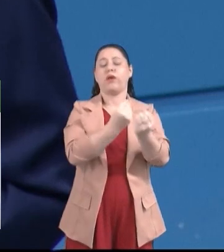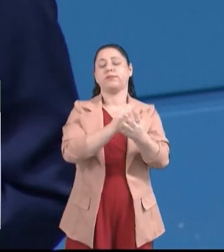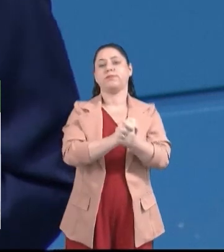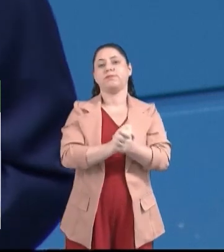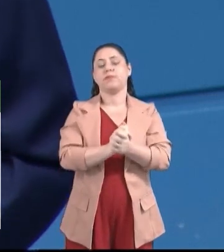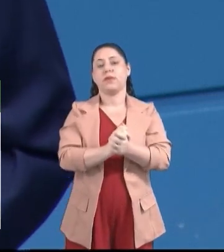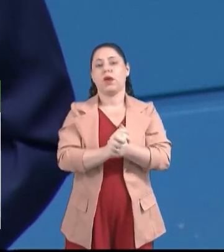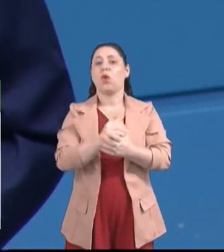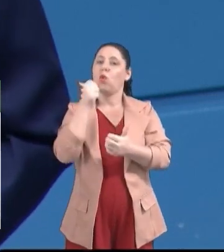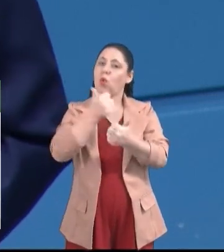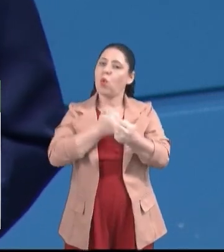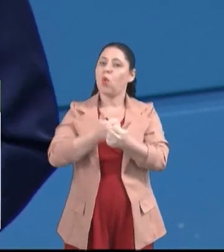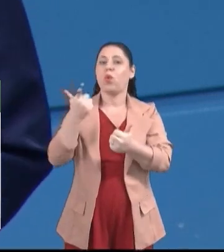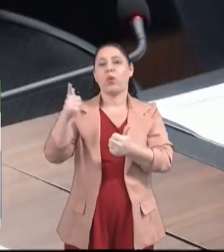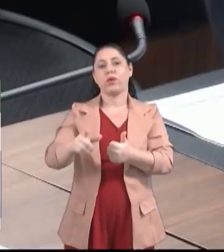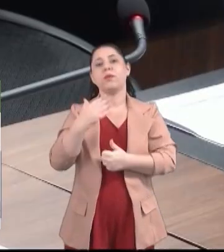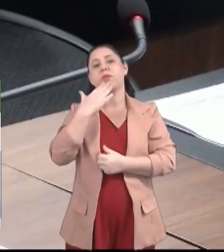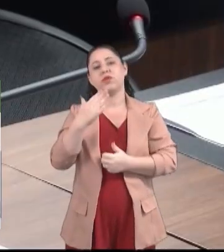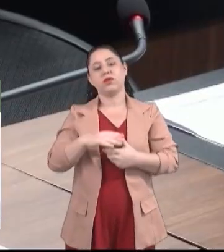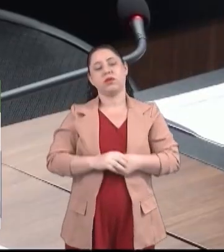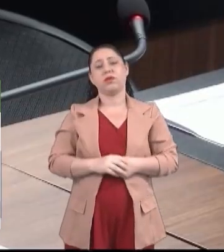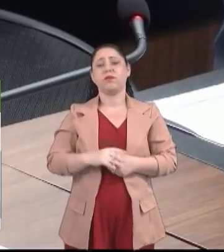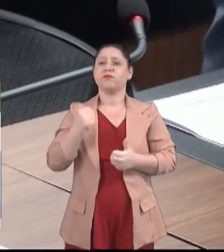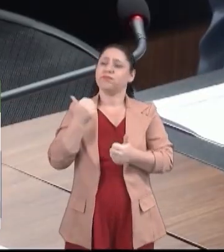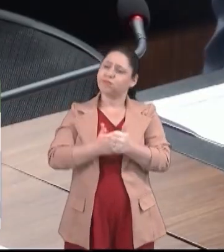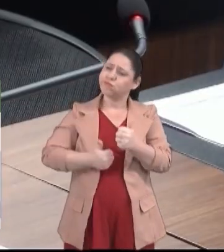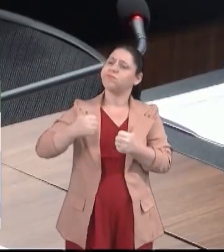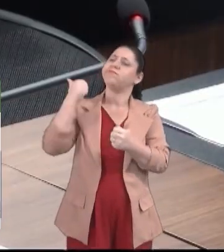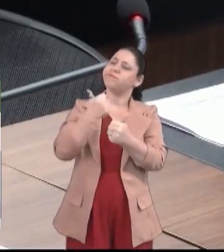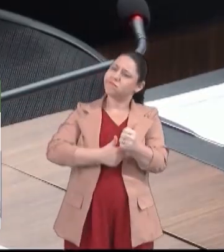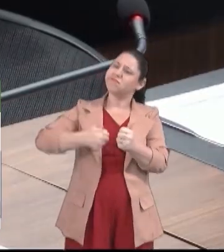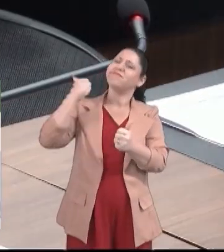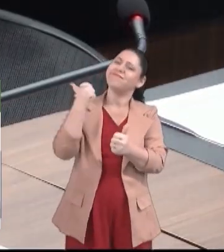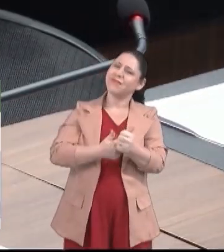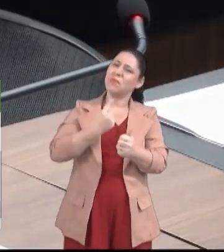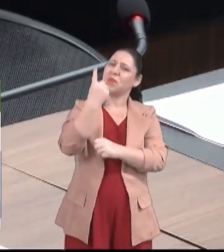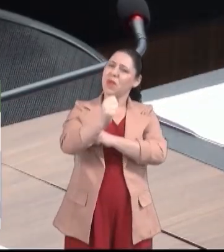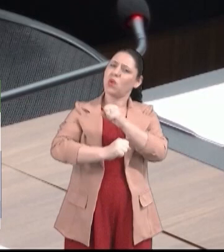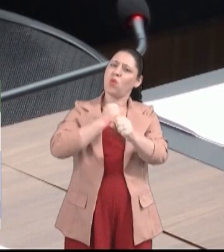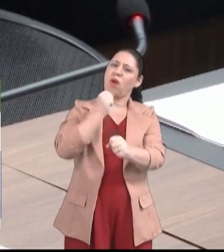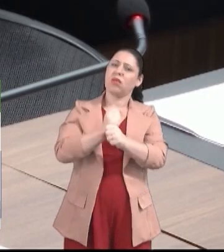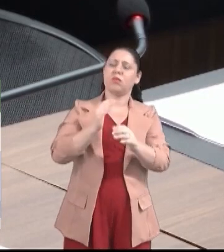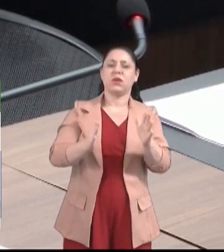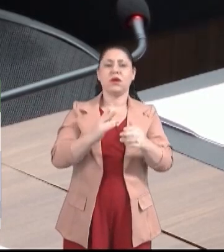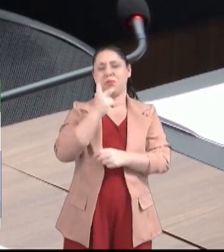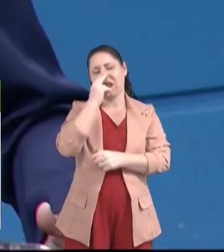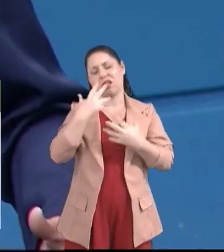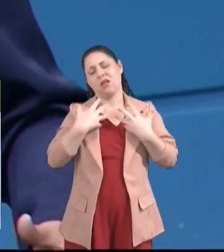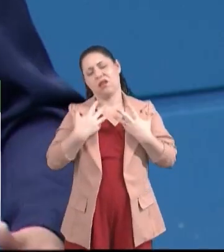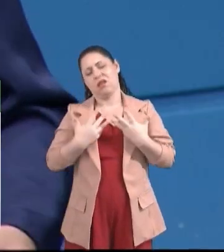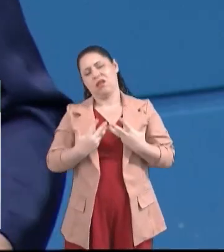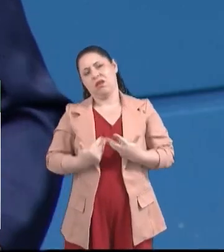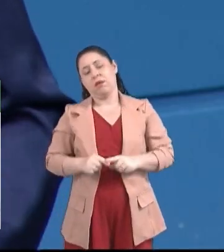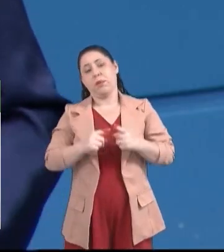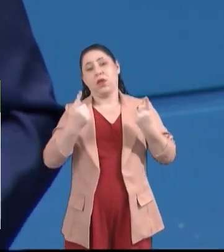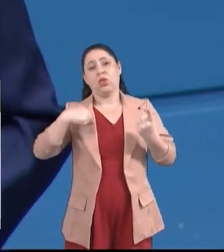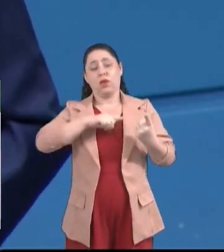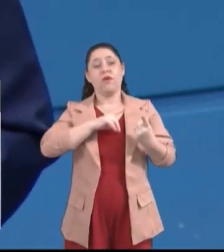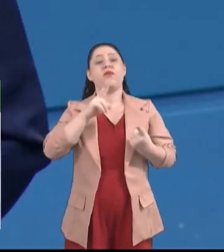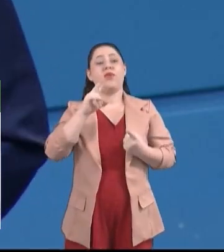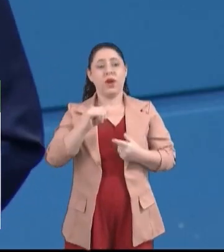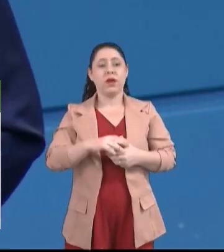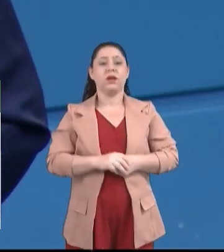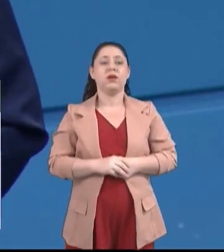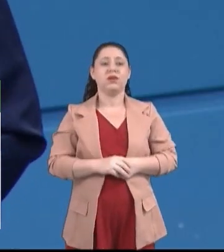aqui reforçando esse pedido que a gente vem fazendo desde o primeiro ano. Parece até cansativo, mas a gente